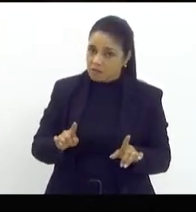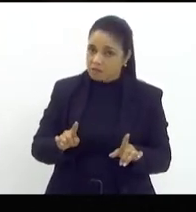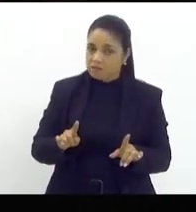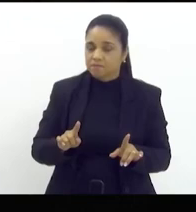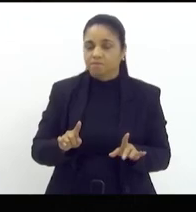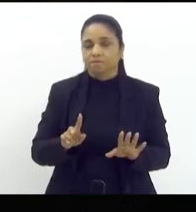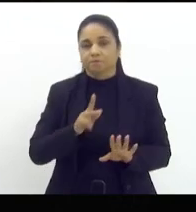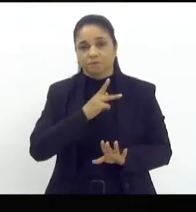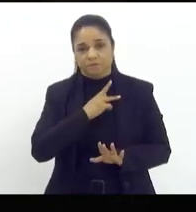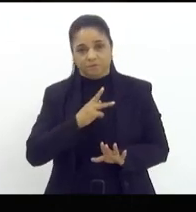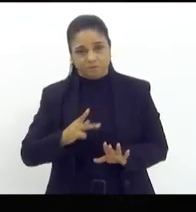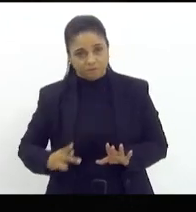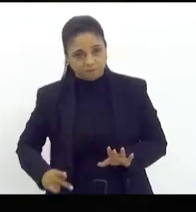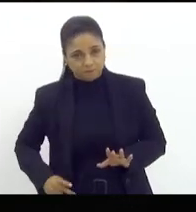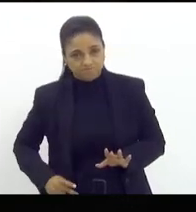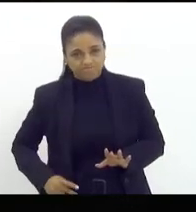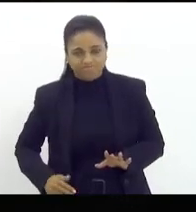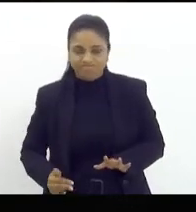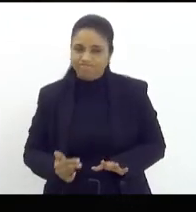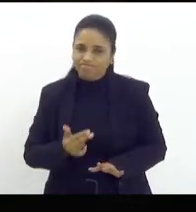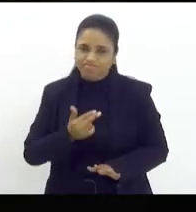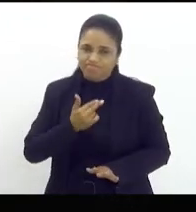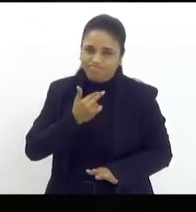a gente não pode dissociar